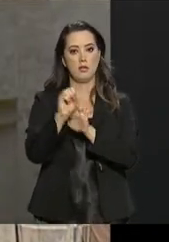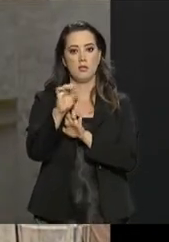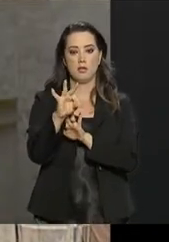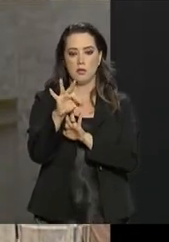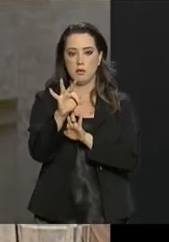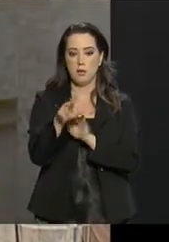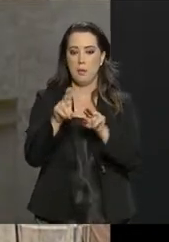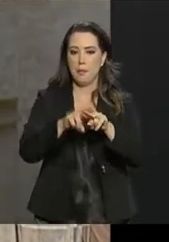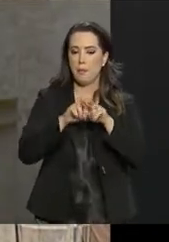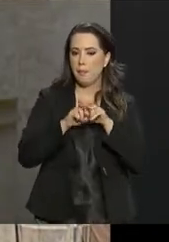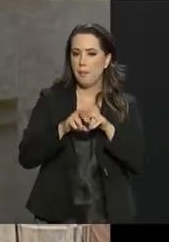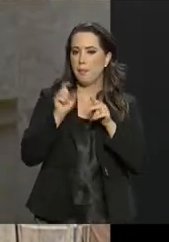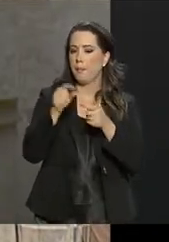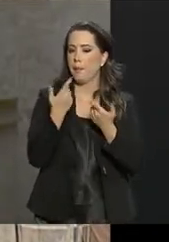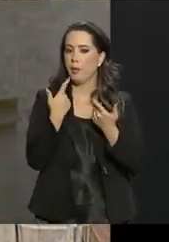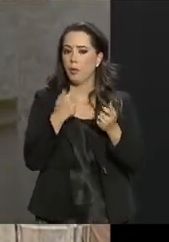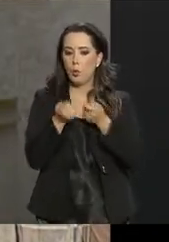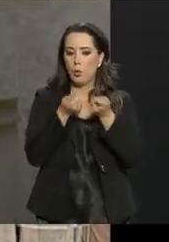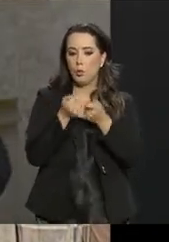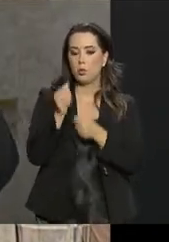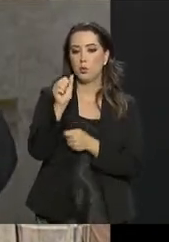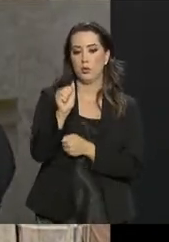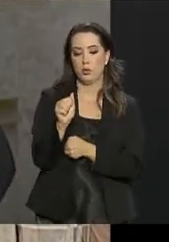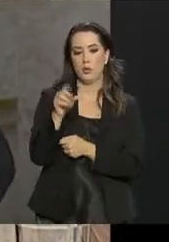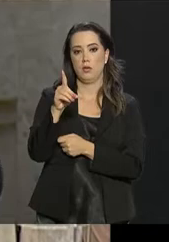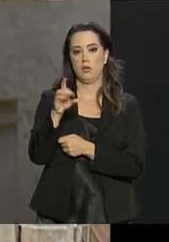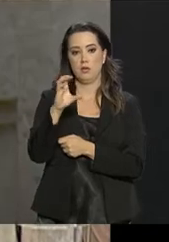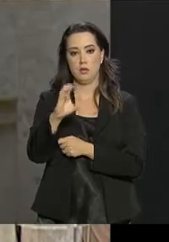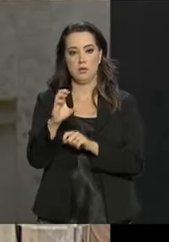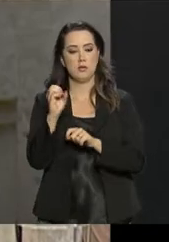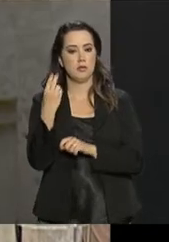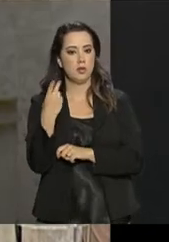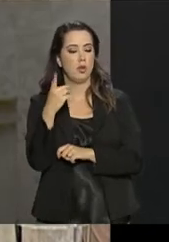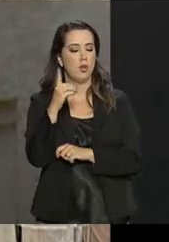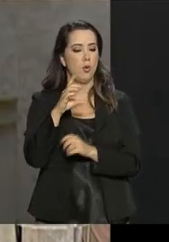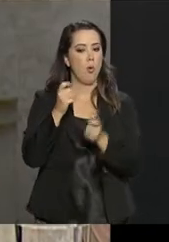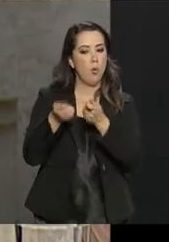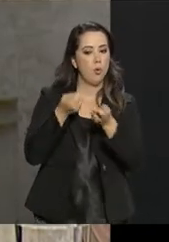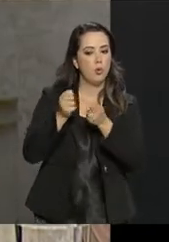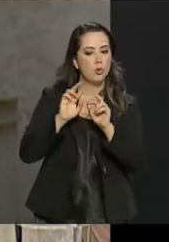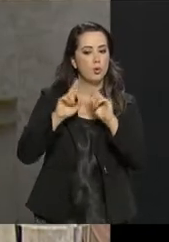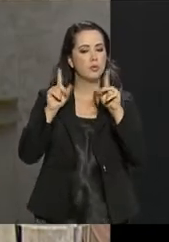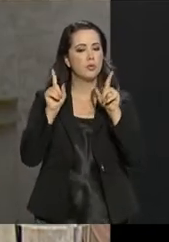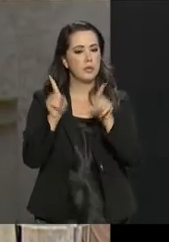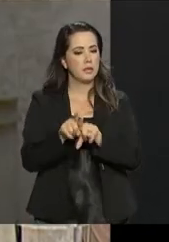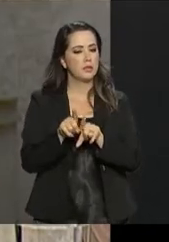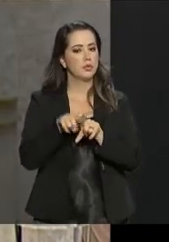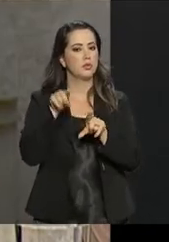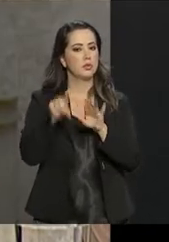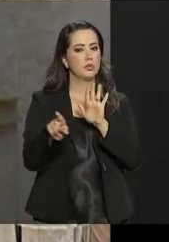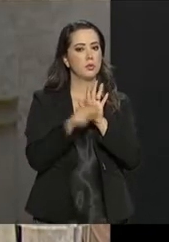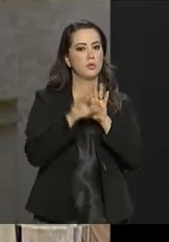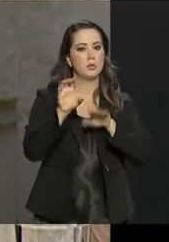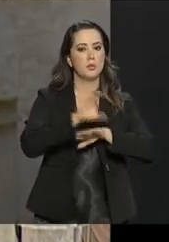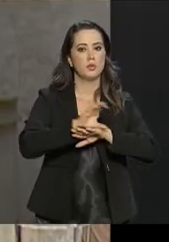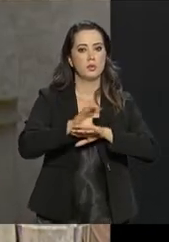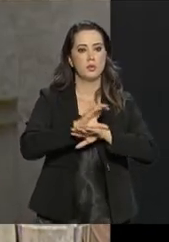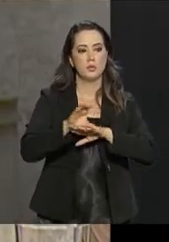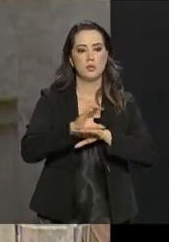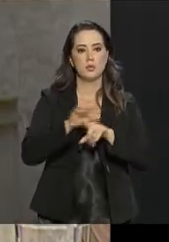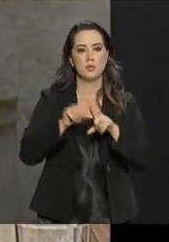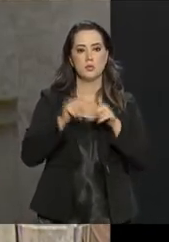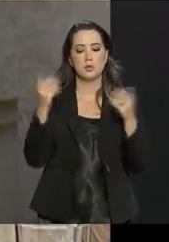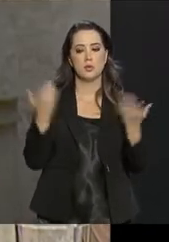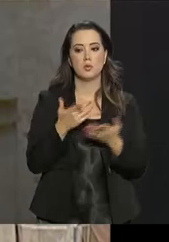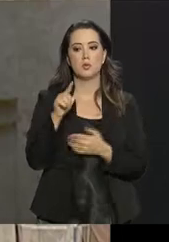por meio seja com no controle concentrado ou do controle difuso da da constituição mas